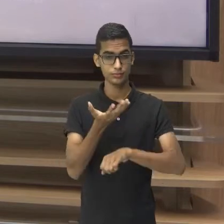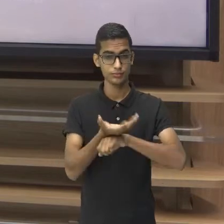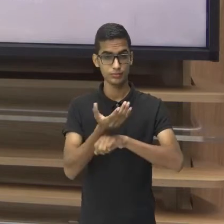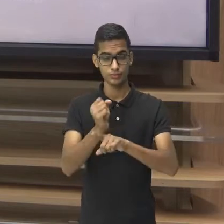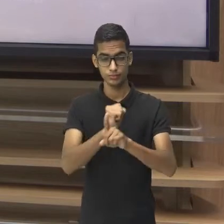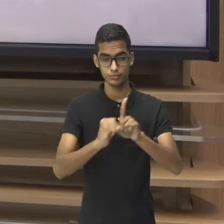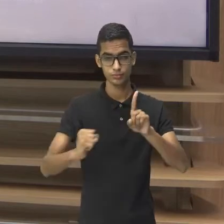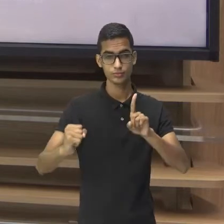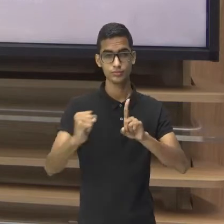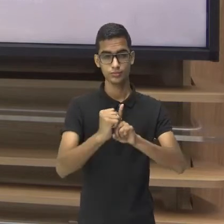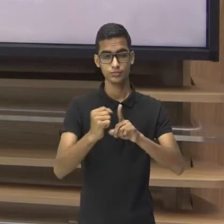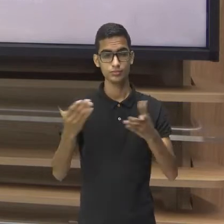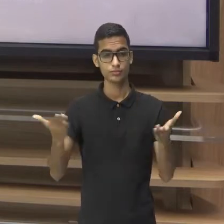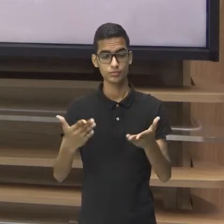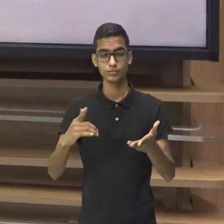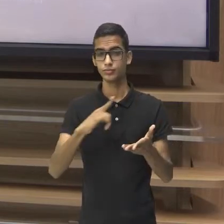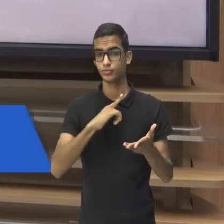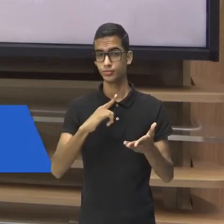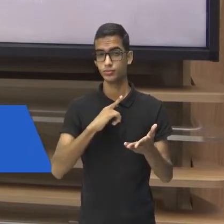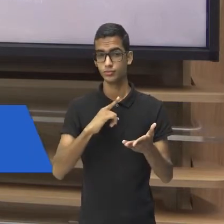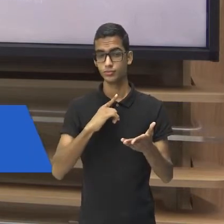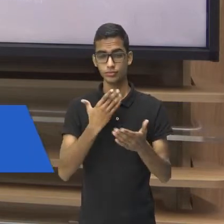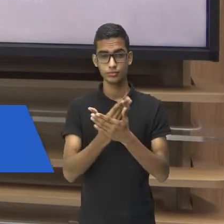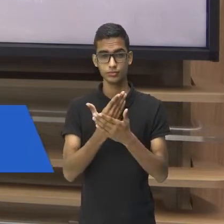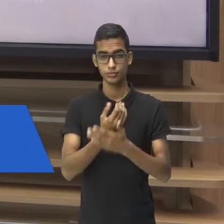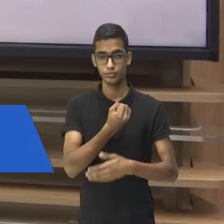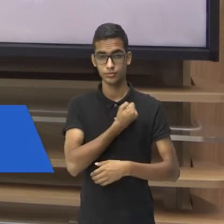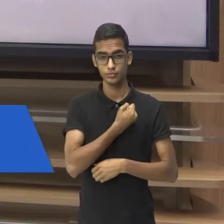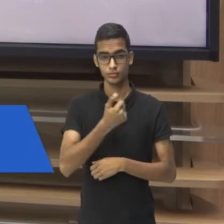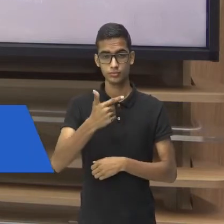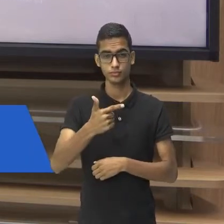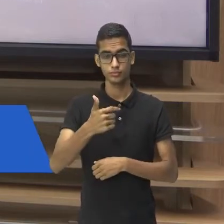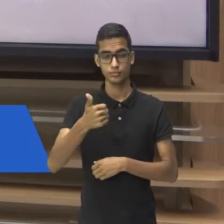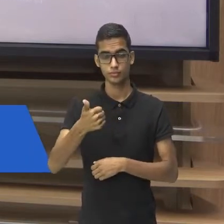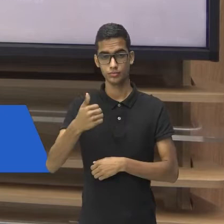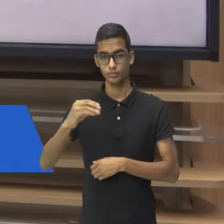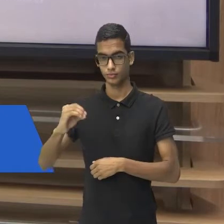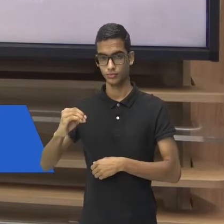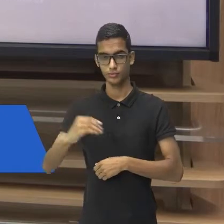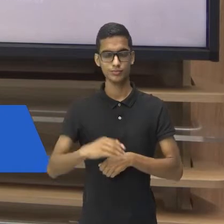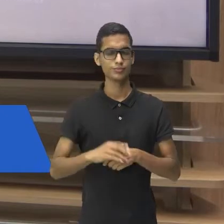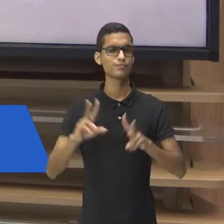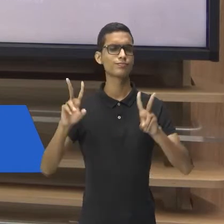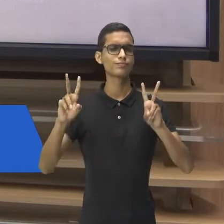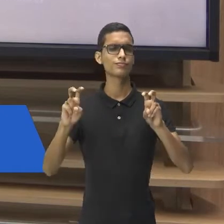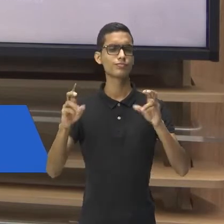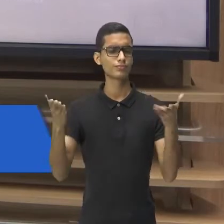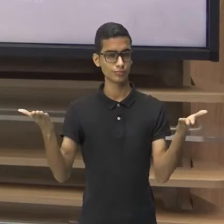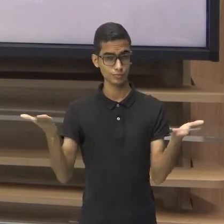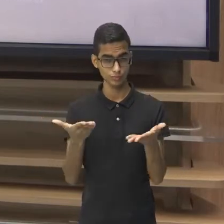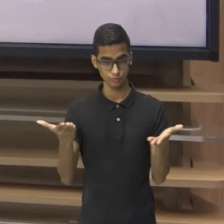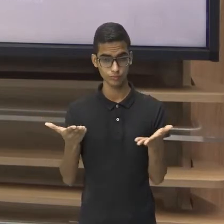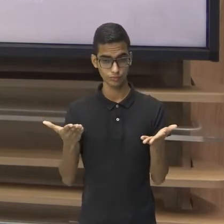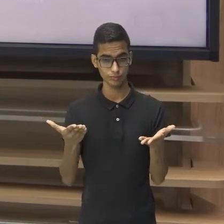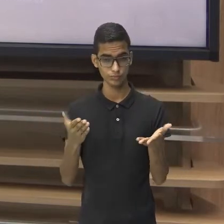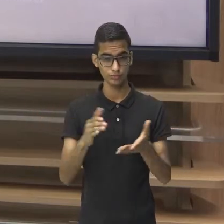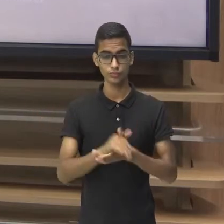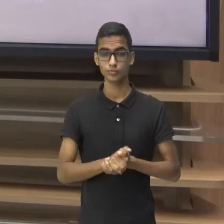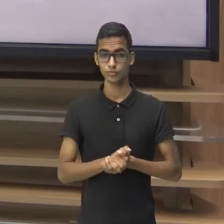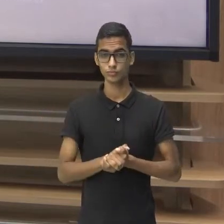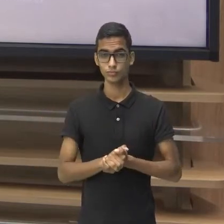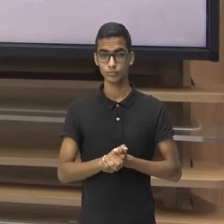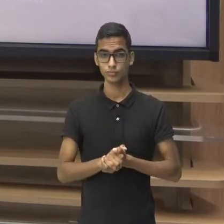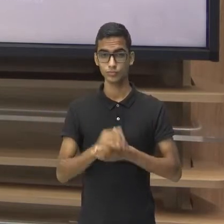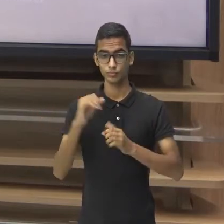Sociologia. Hoje teremos a aula número 210. E o tema desta aula é